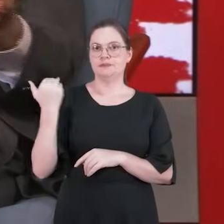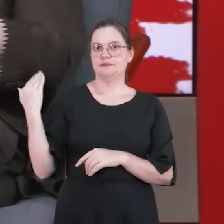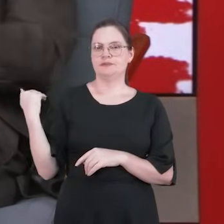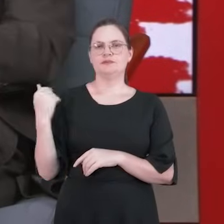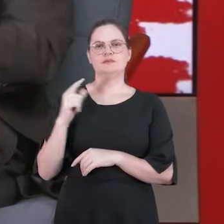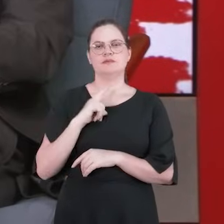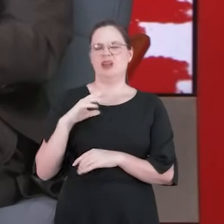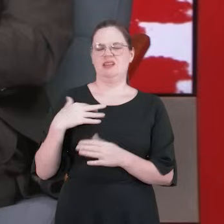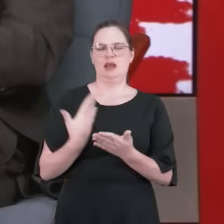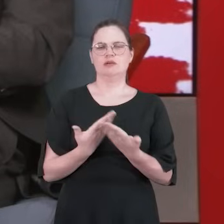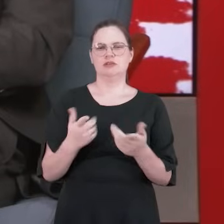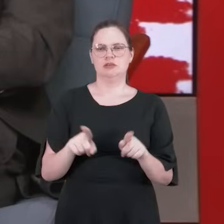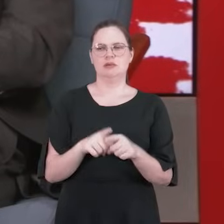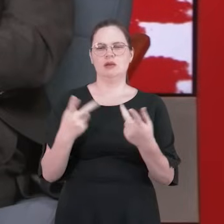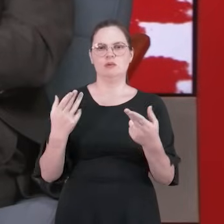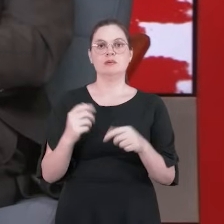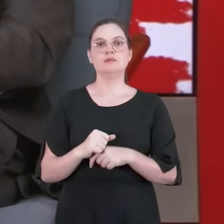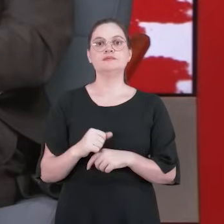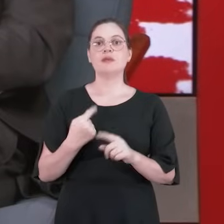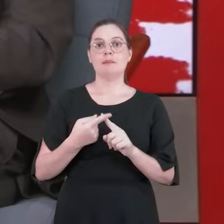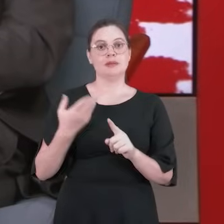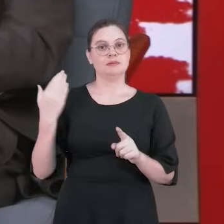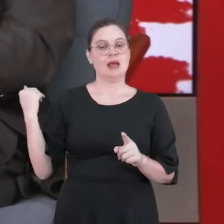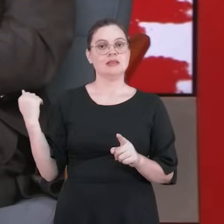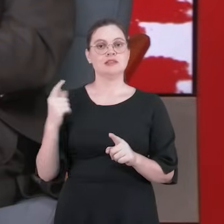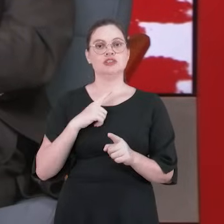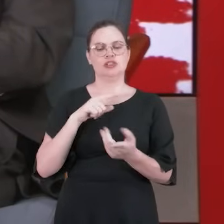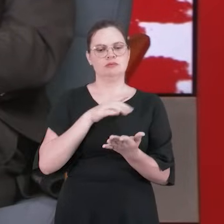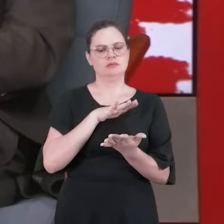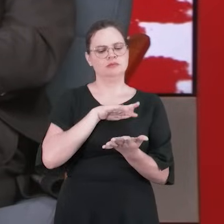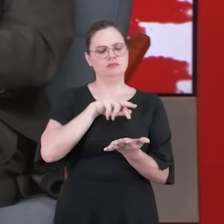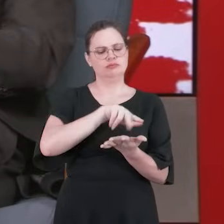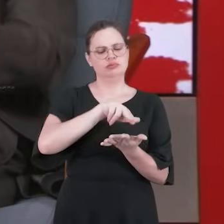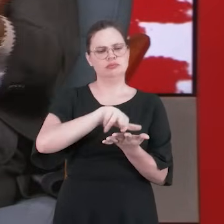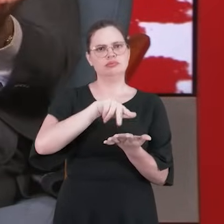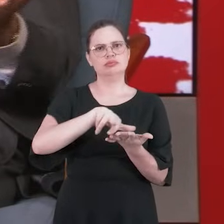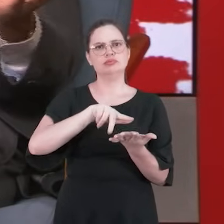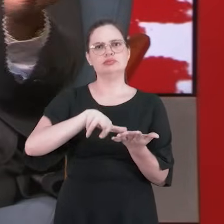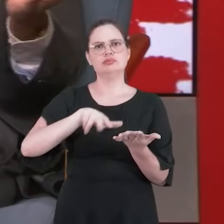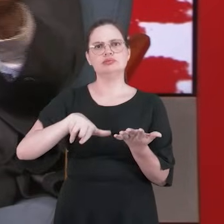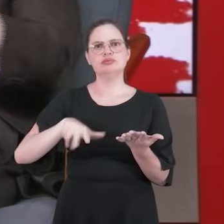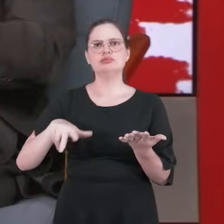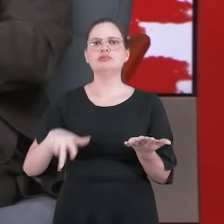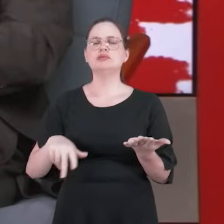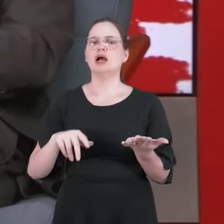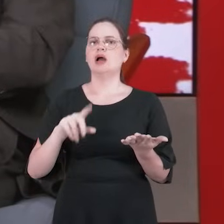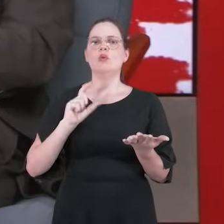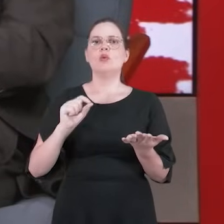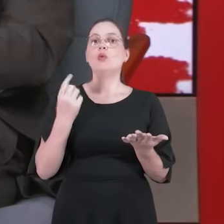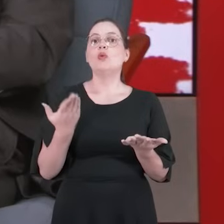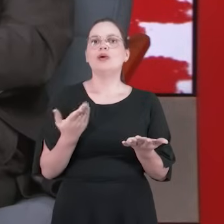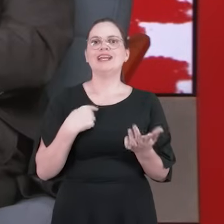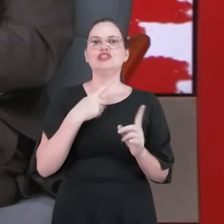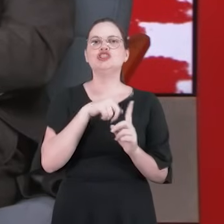época, ainda hoje, eles tinham várias linhas, que eram chamadas de correntes ou